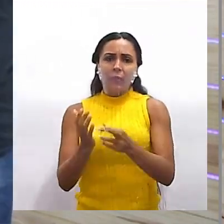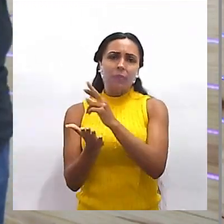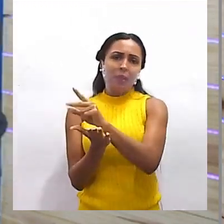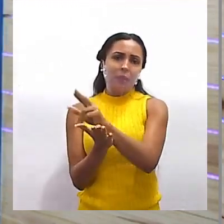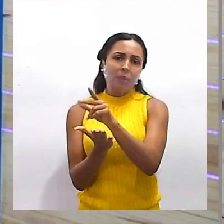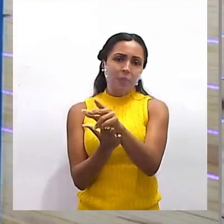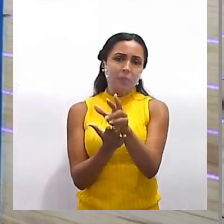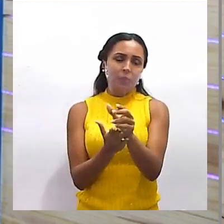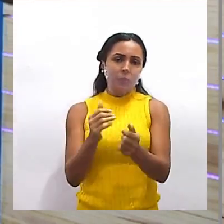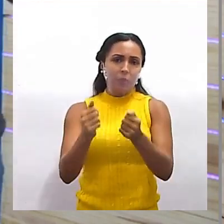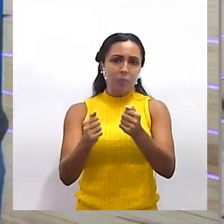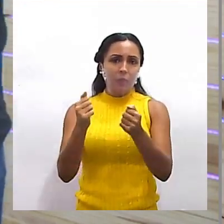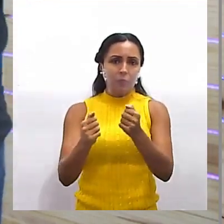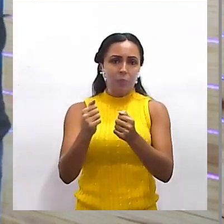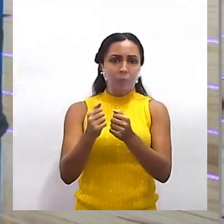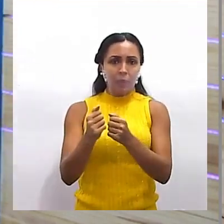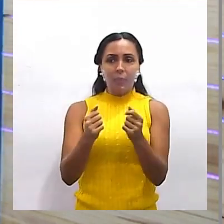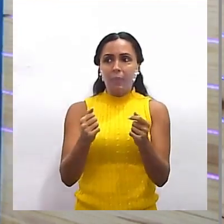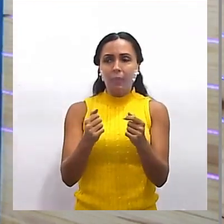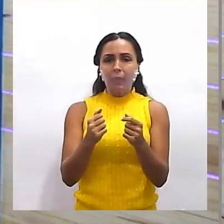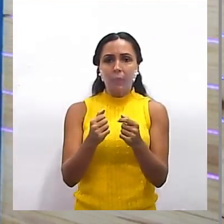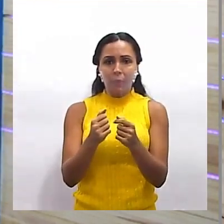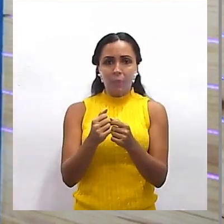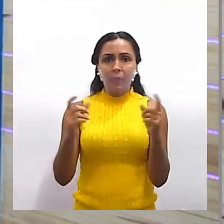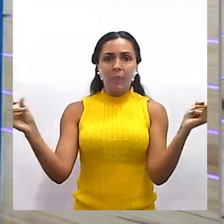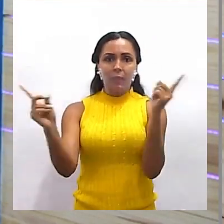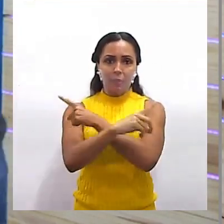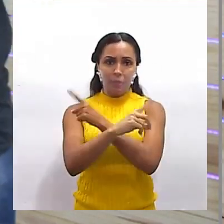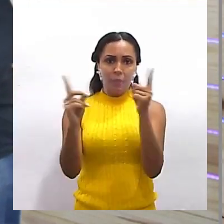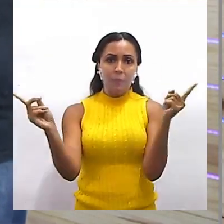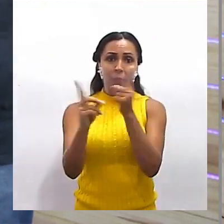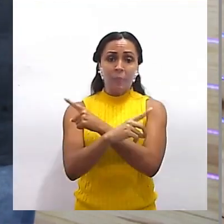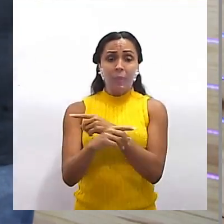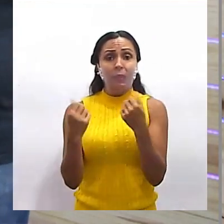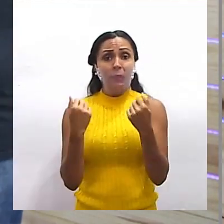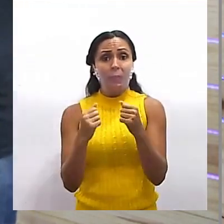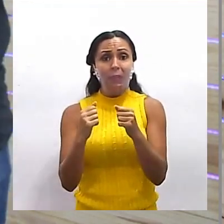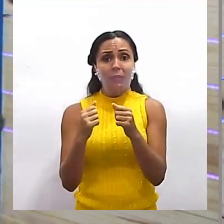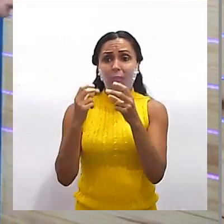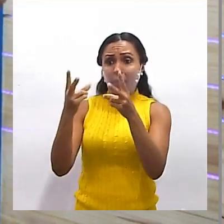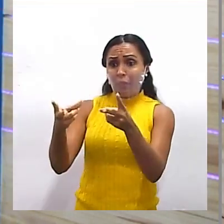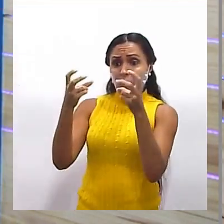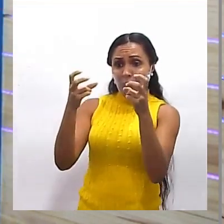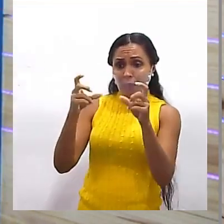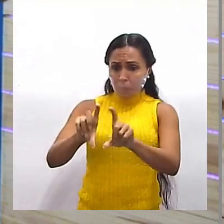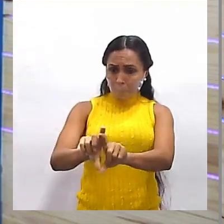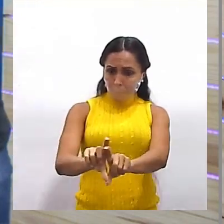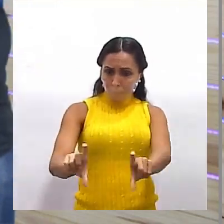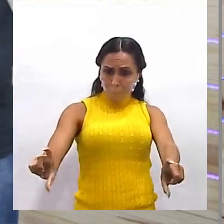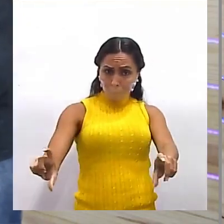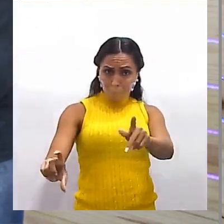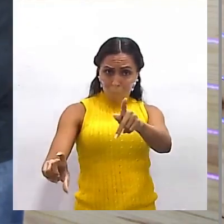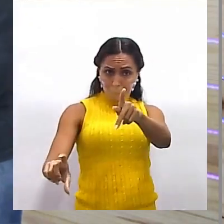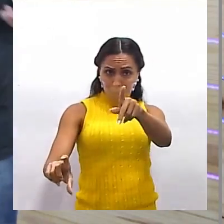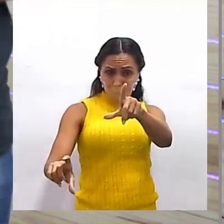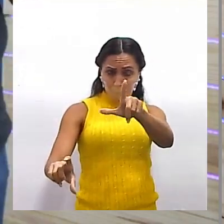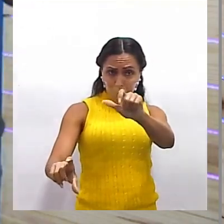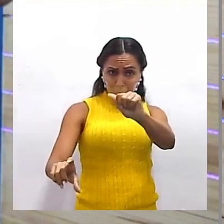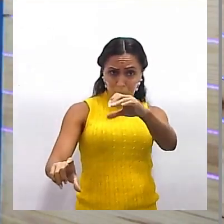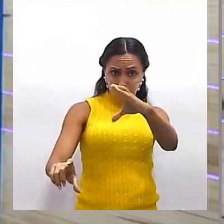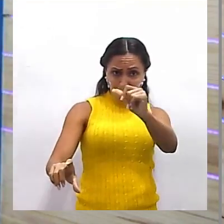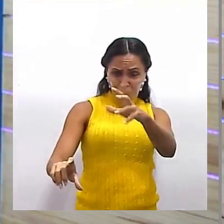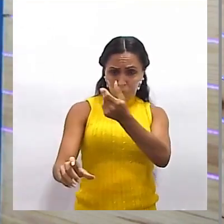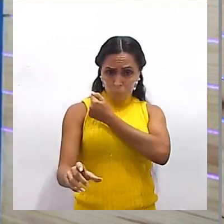veículos, entram e saem. Se não tiver um controle de identificação do veículo através de placa, numeração do